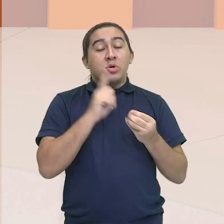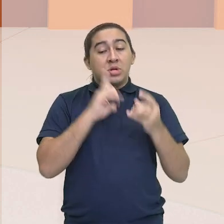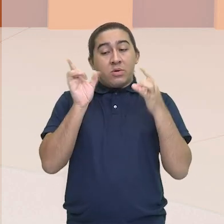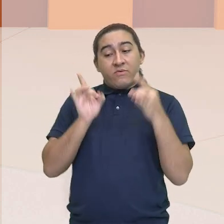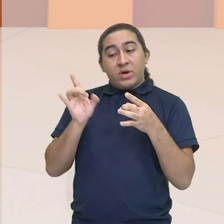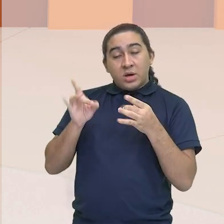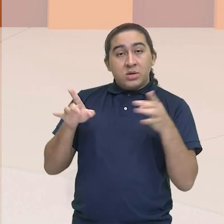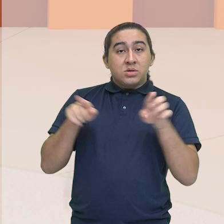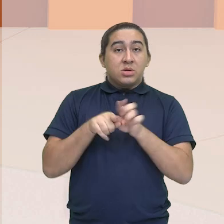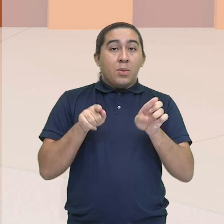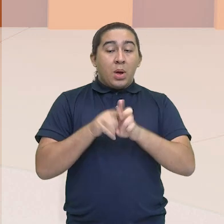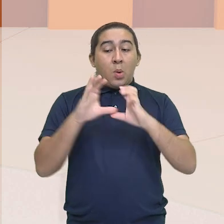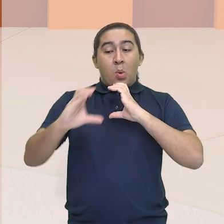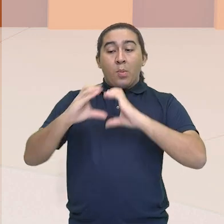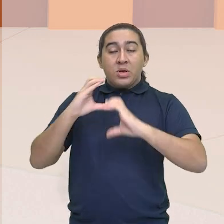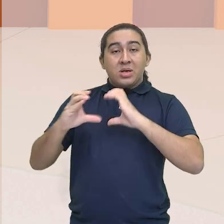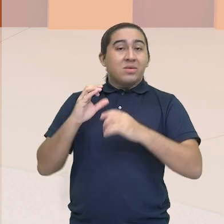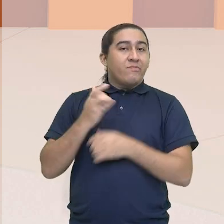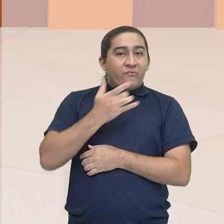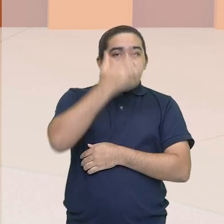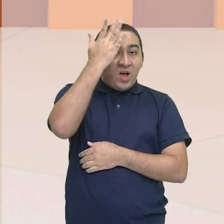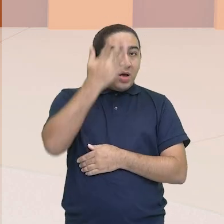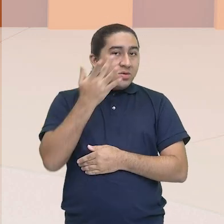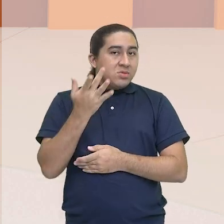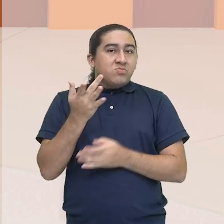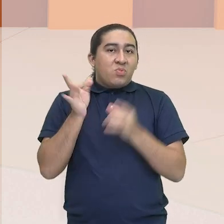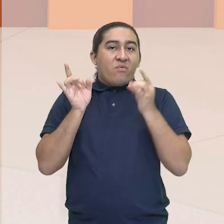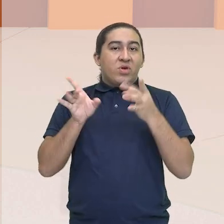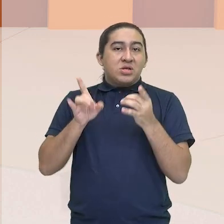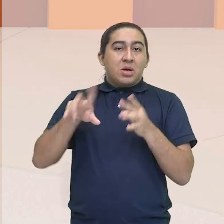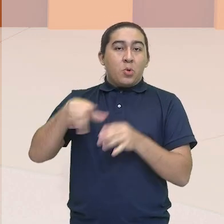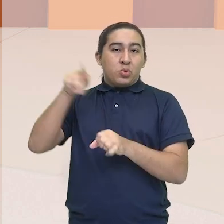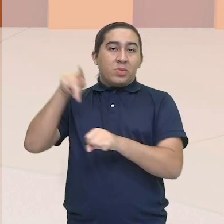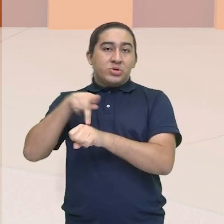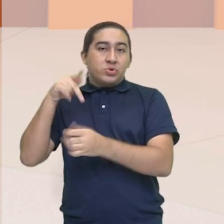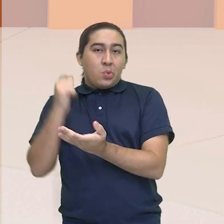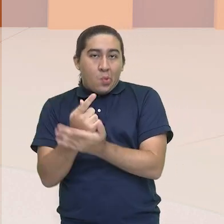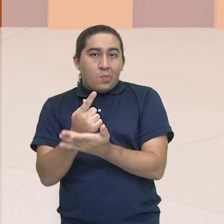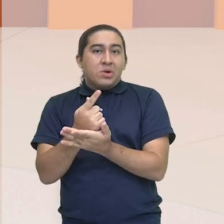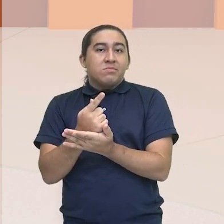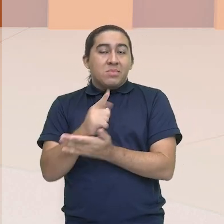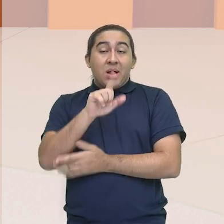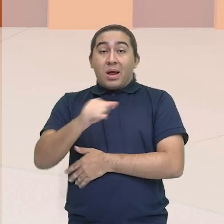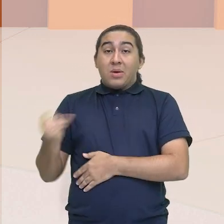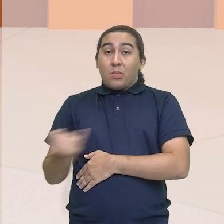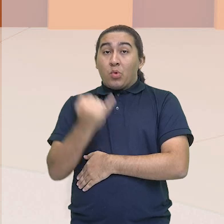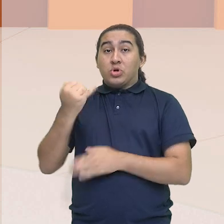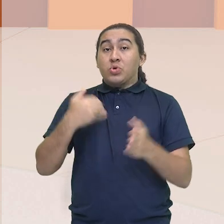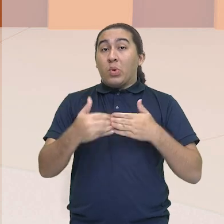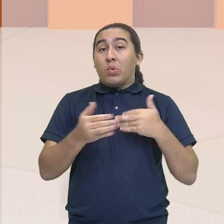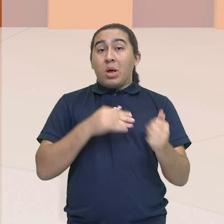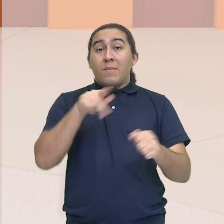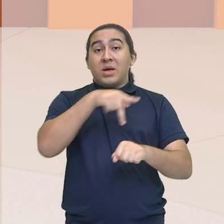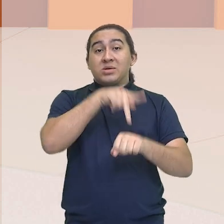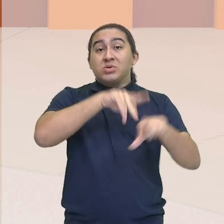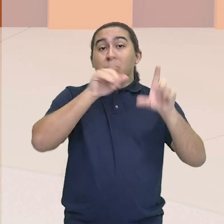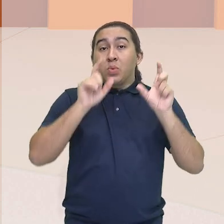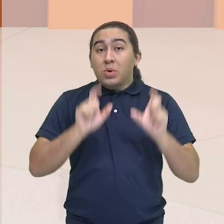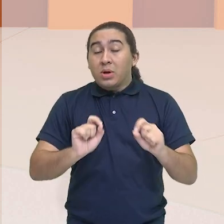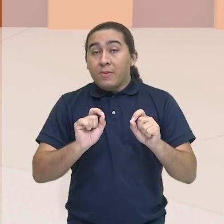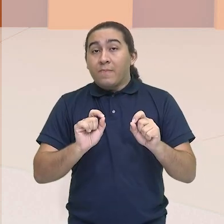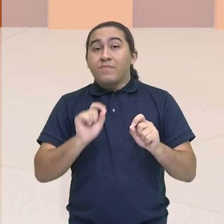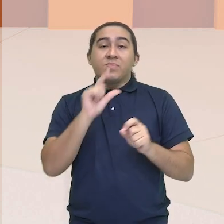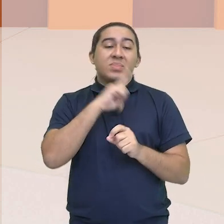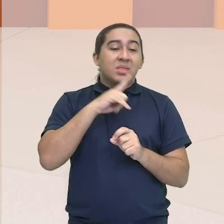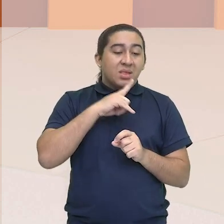geral, facilitou muito o comércio internacional. Então é algo que é muito importante para qualquer país, é ter o